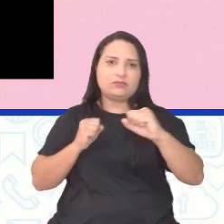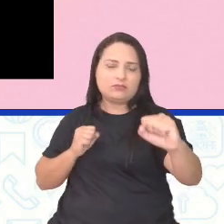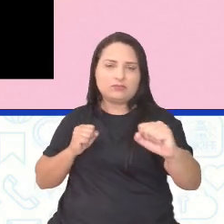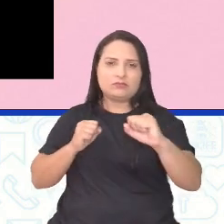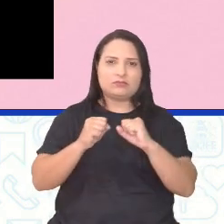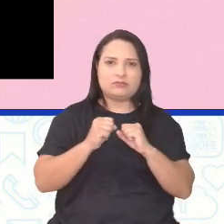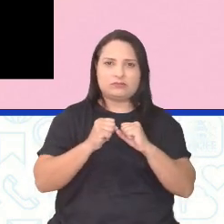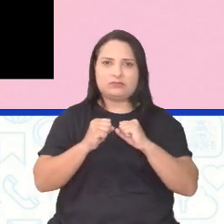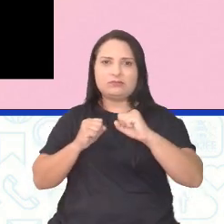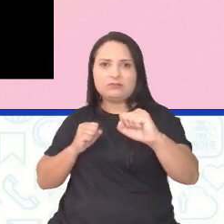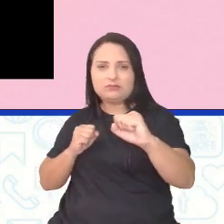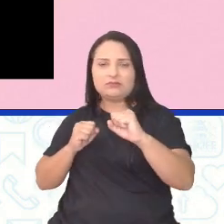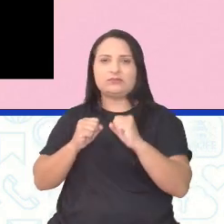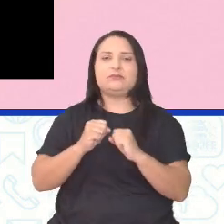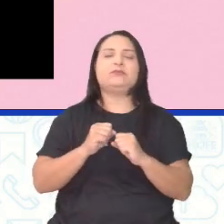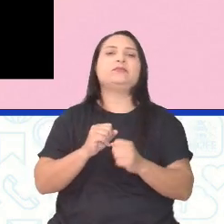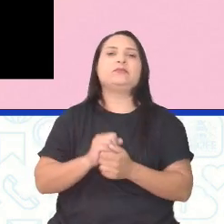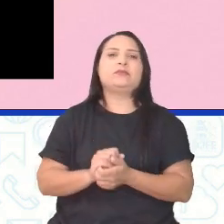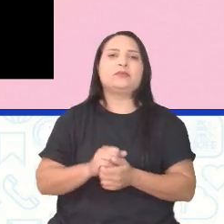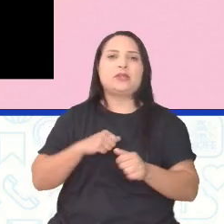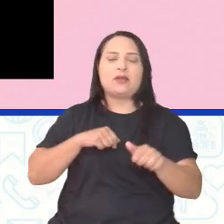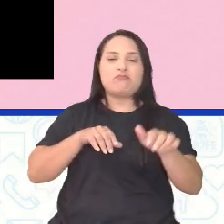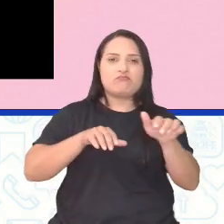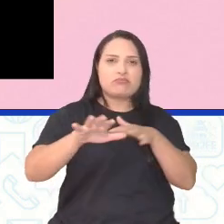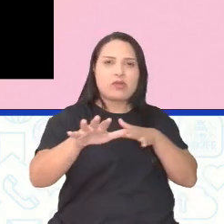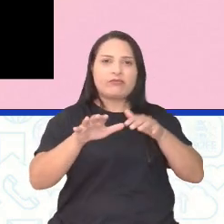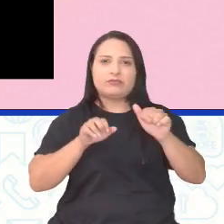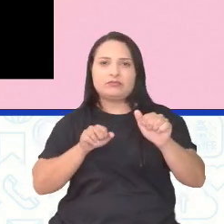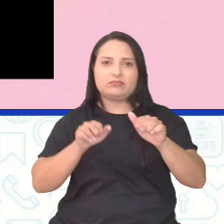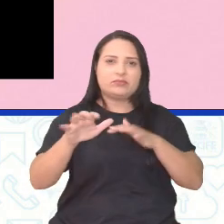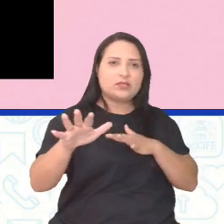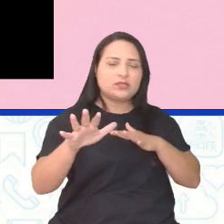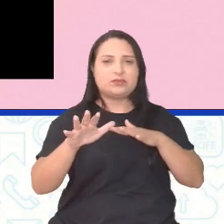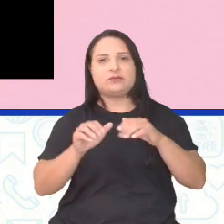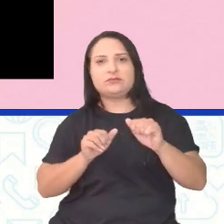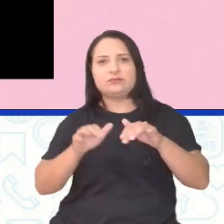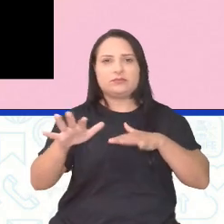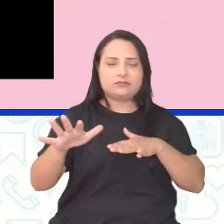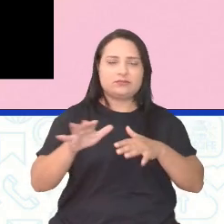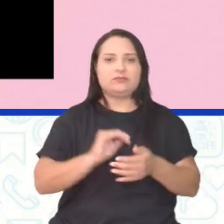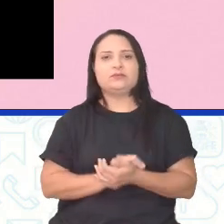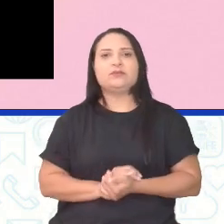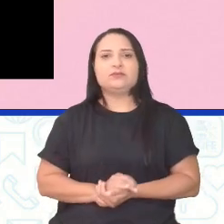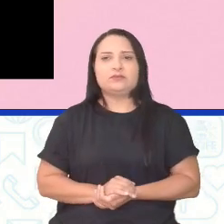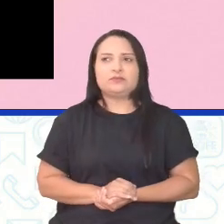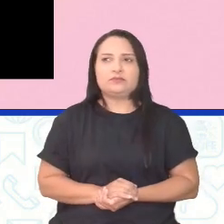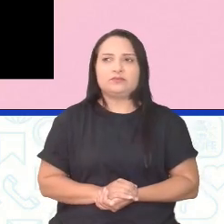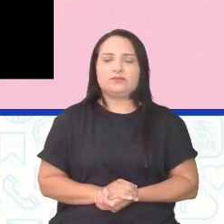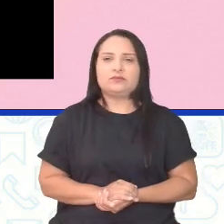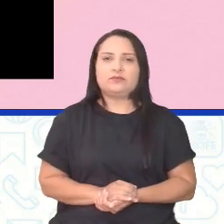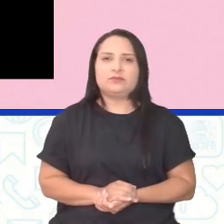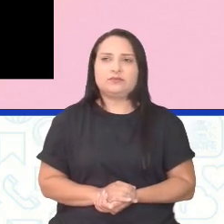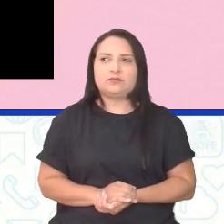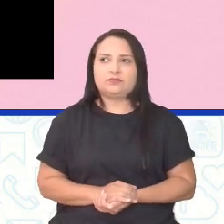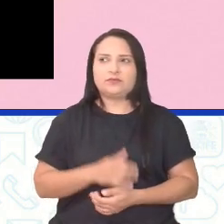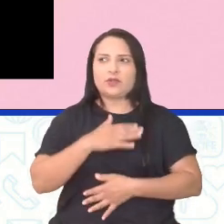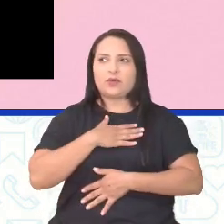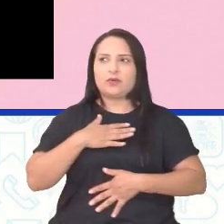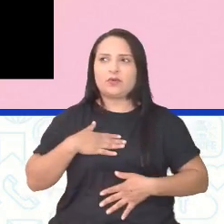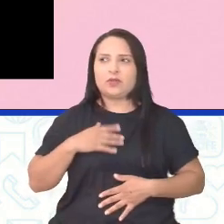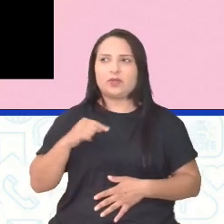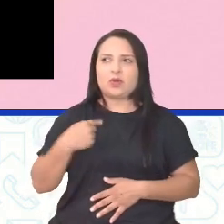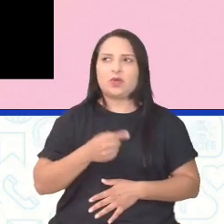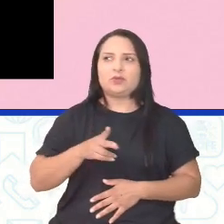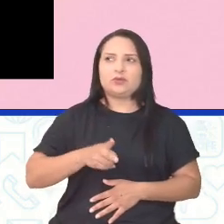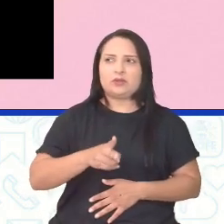distendido. Então, a gente fala a respeito do tecido muscular, compondo aí o nosso corpo. Mas vamos mais,